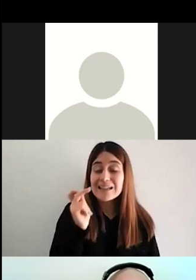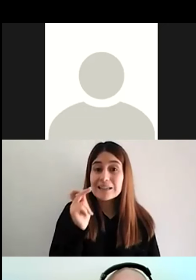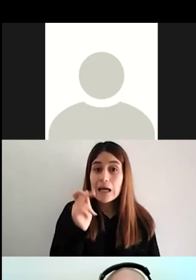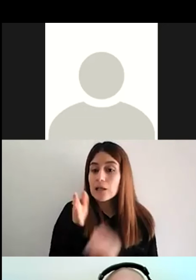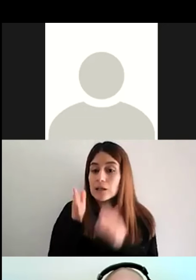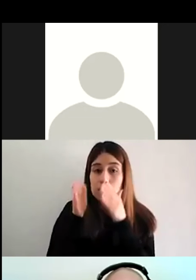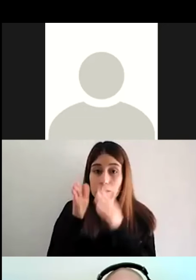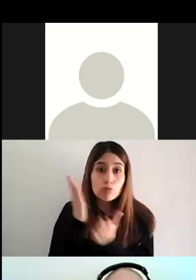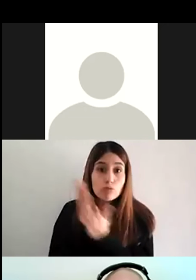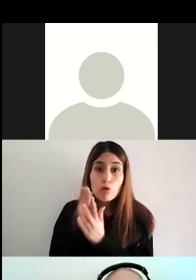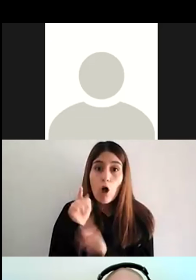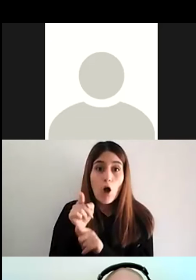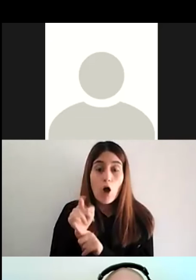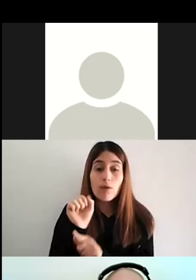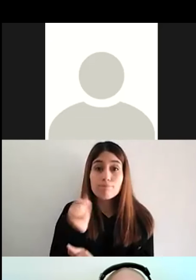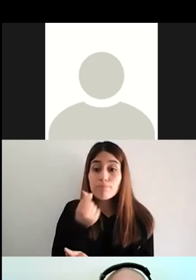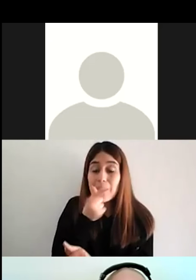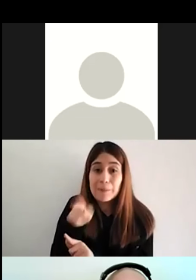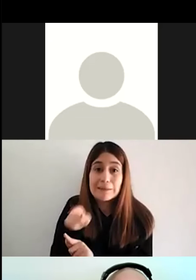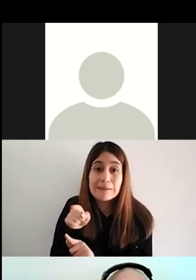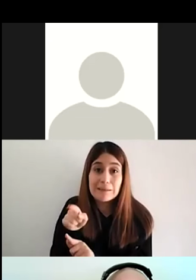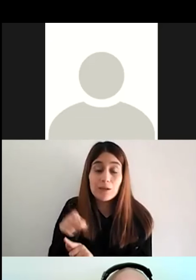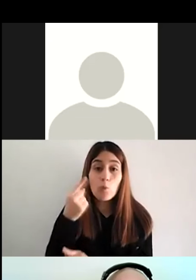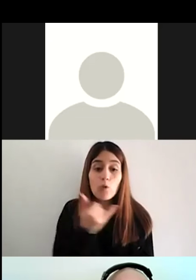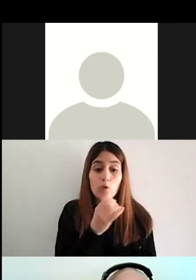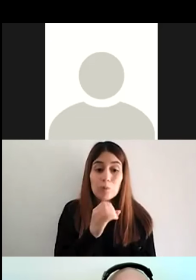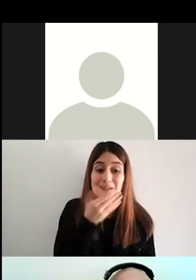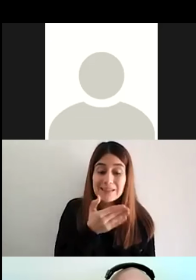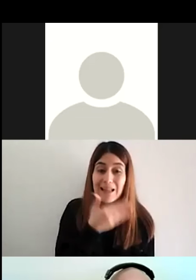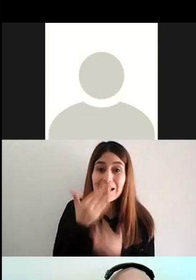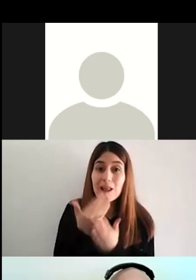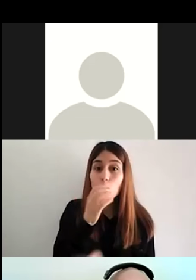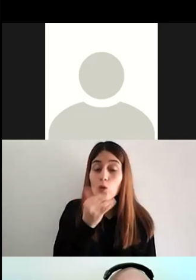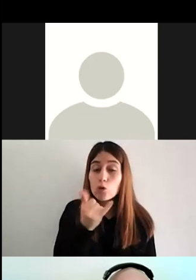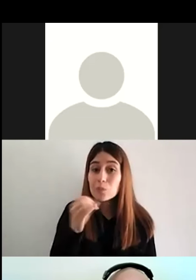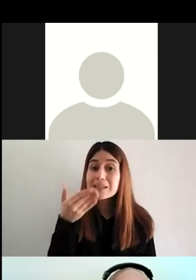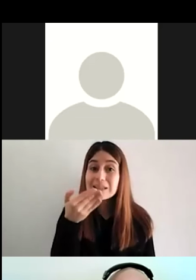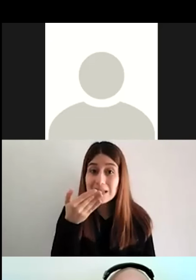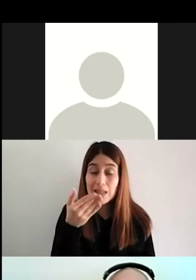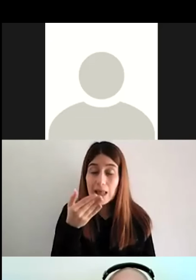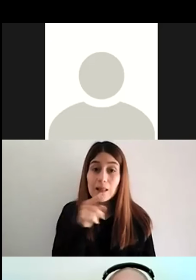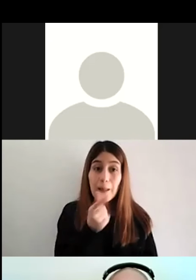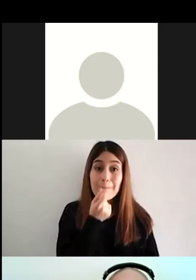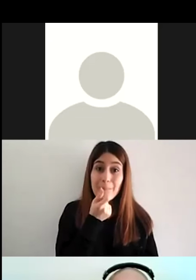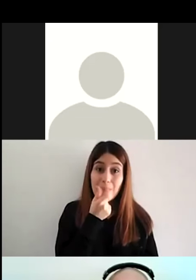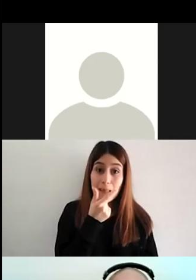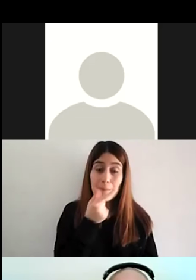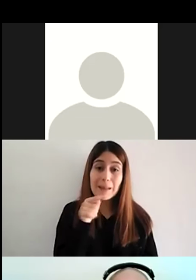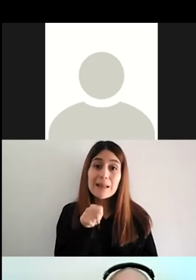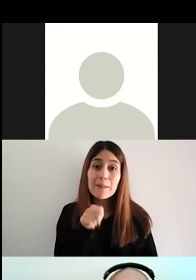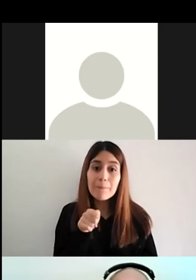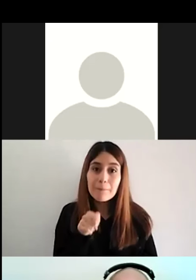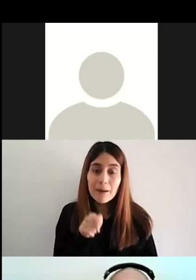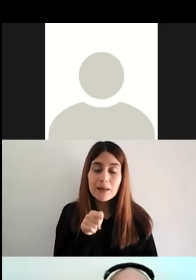como indicação órfã de 2007 a 2017. E o medicamento para